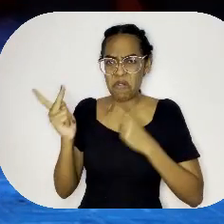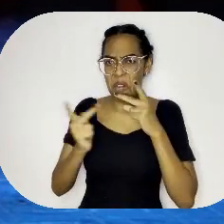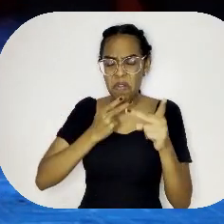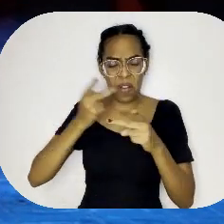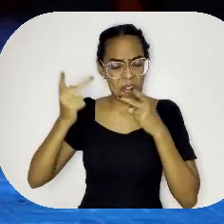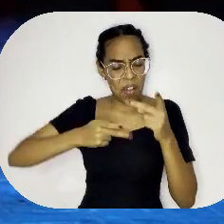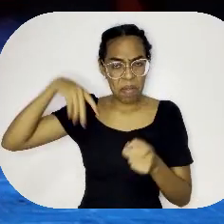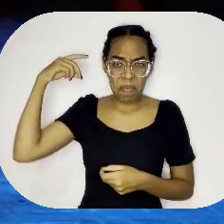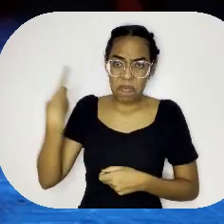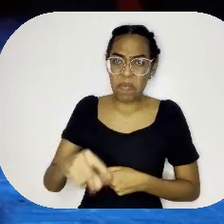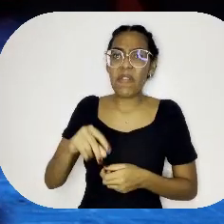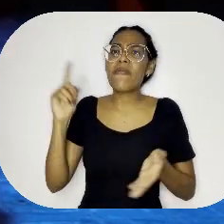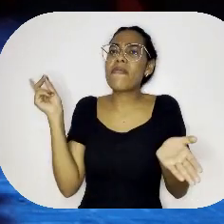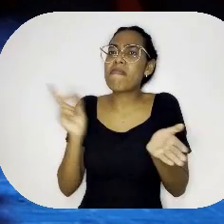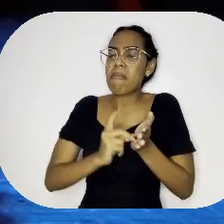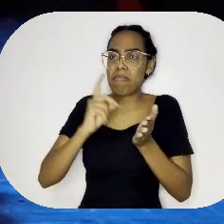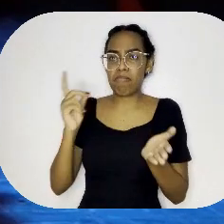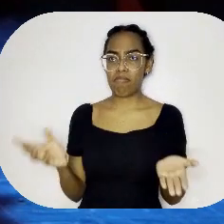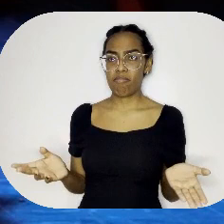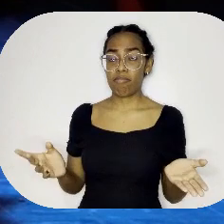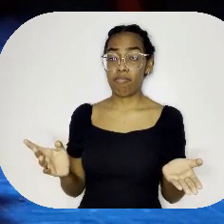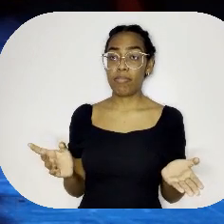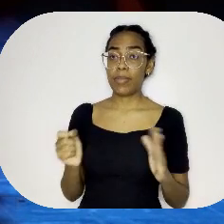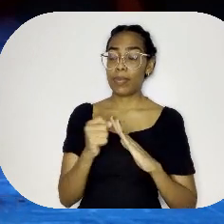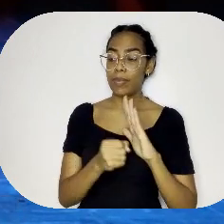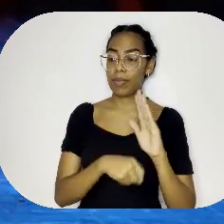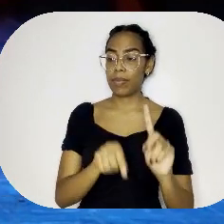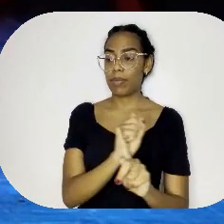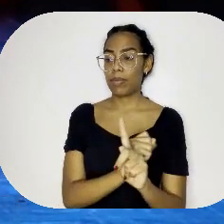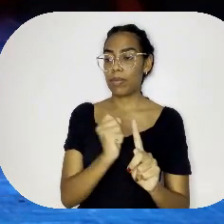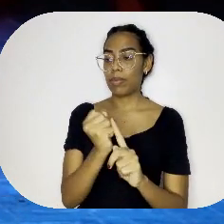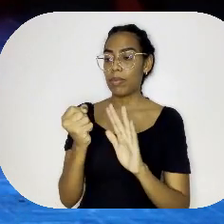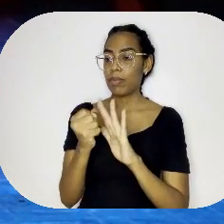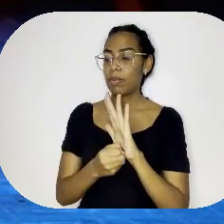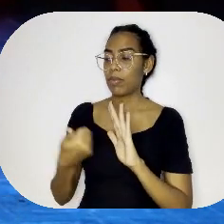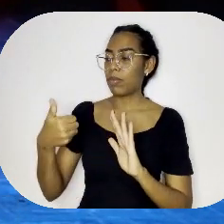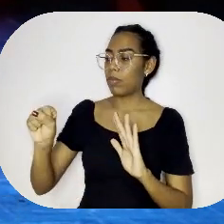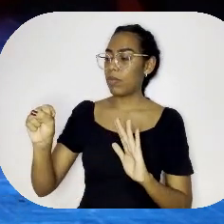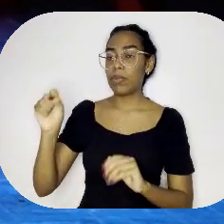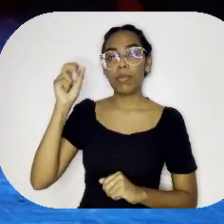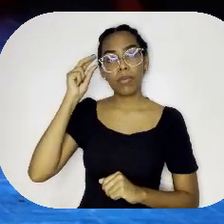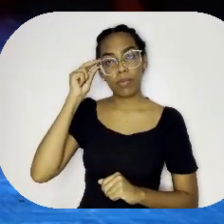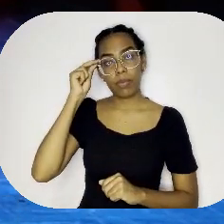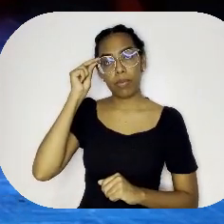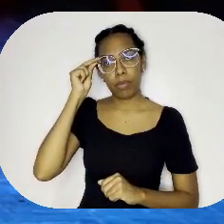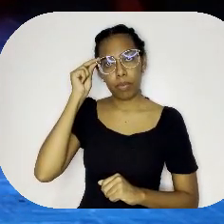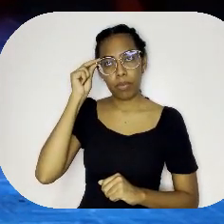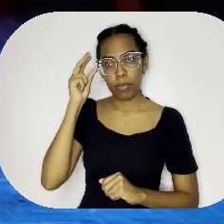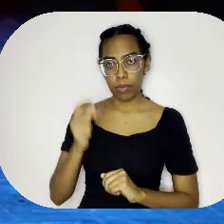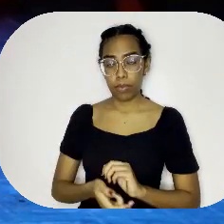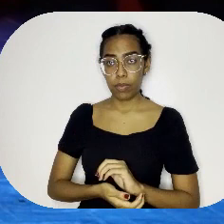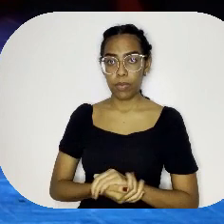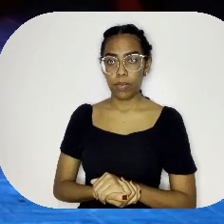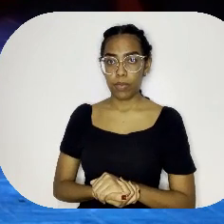portuguesa. Justamente porque ele não poupou, viu? Não poupou críticas a todas as classes da sociedade baiana daquele